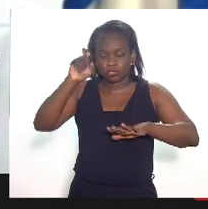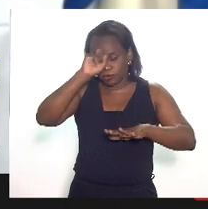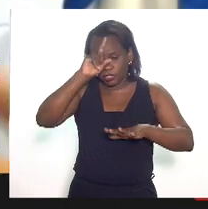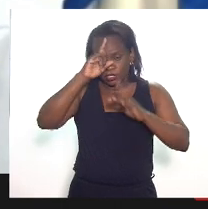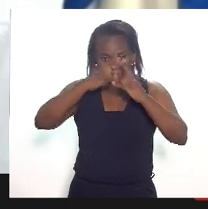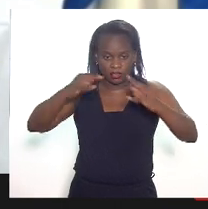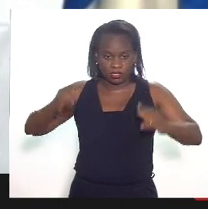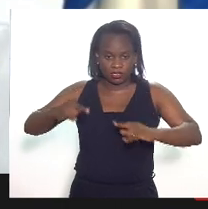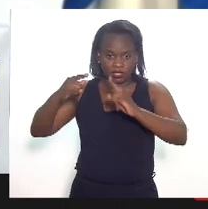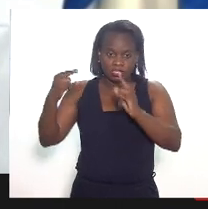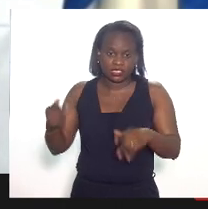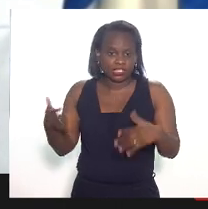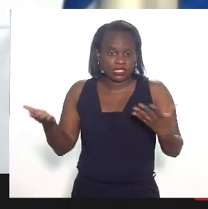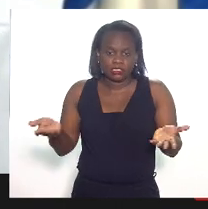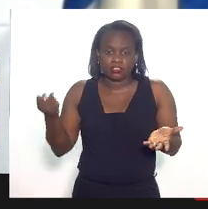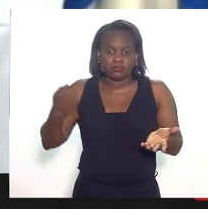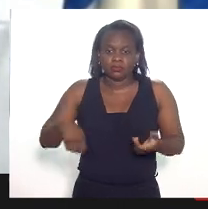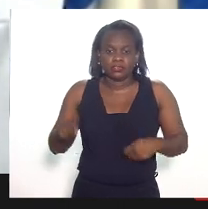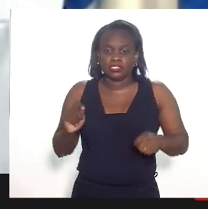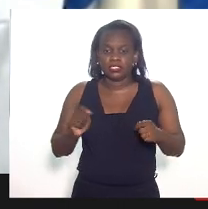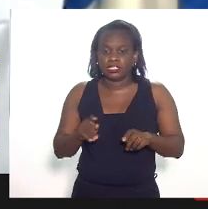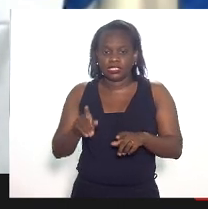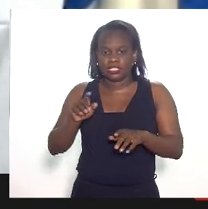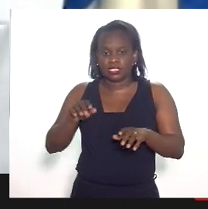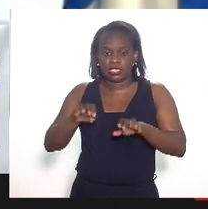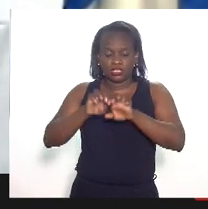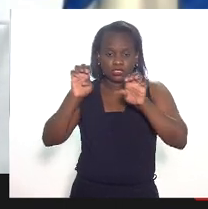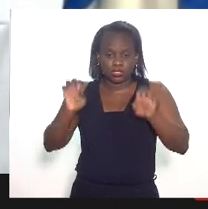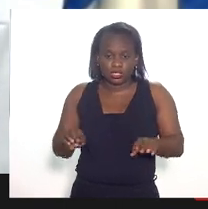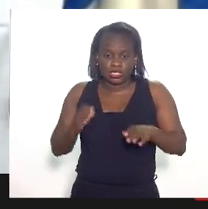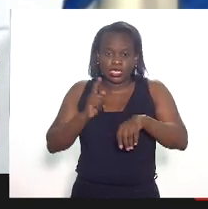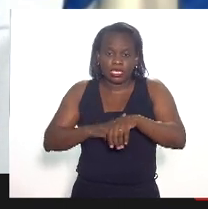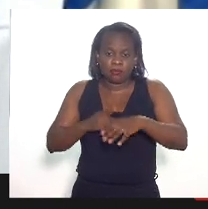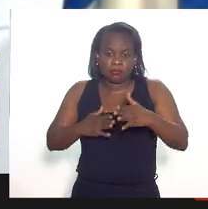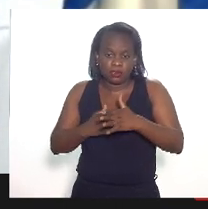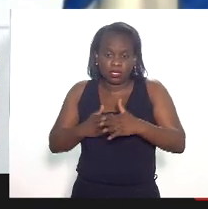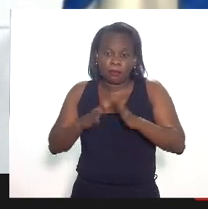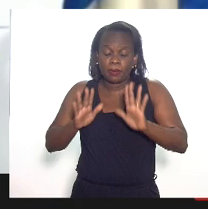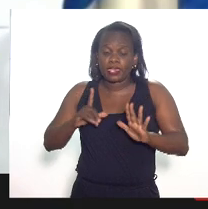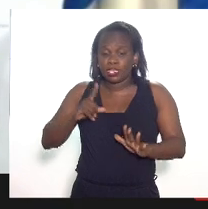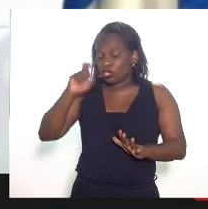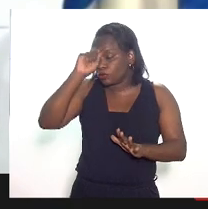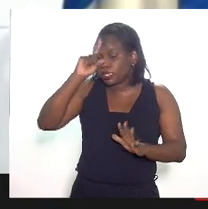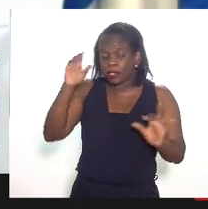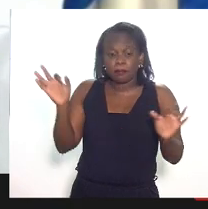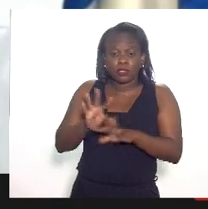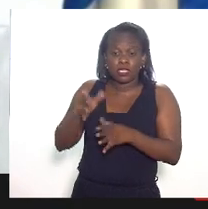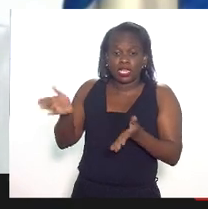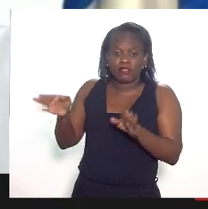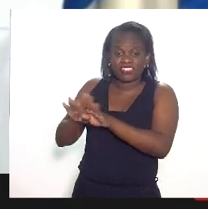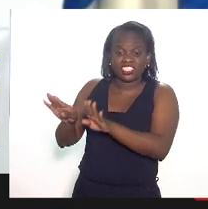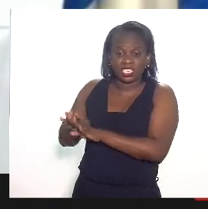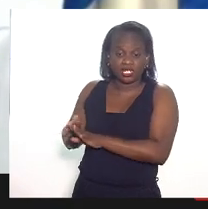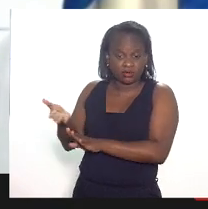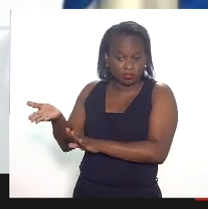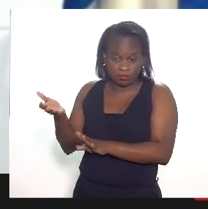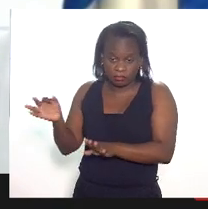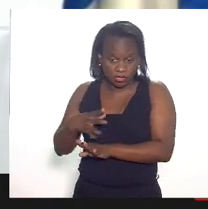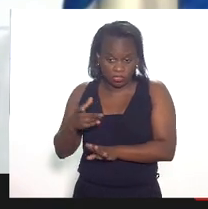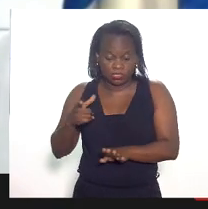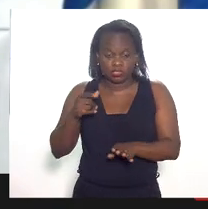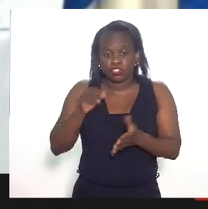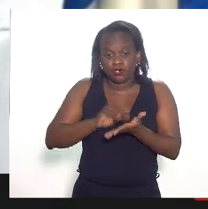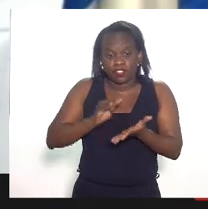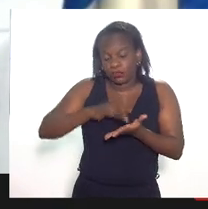Não faz o menor sentido você abrir estruturas temporárias quando você tem hospitais na rede com leitos fechados por falta de